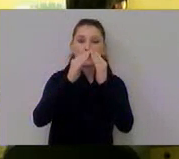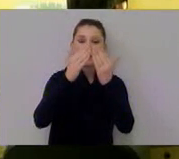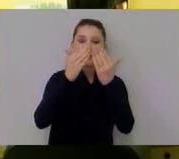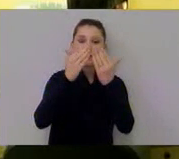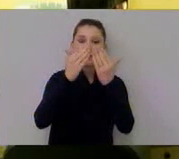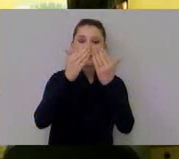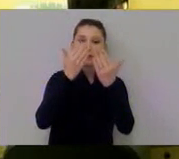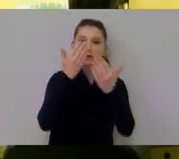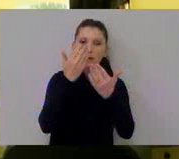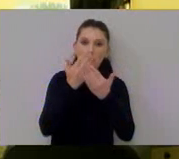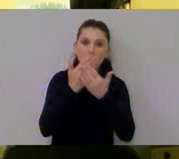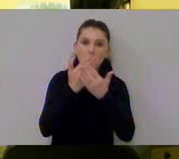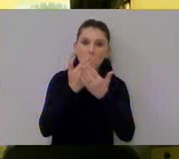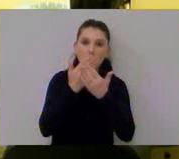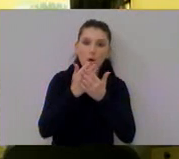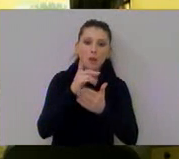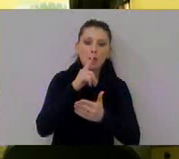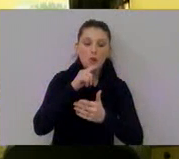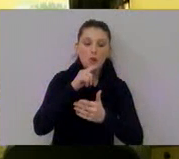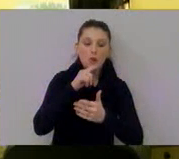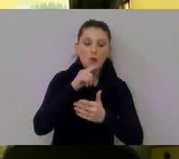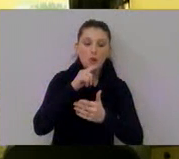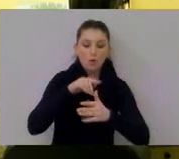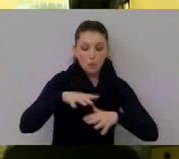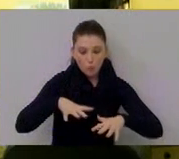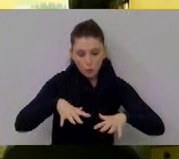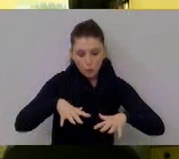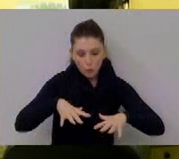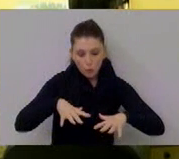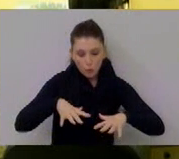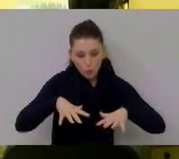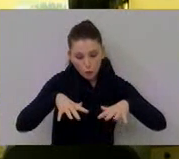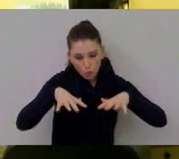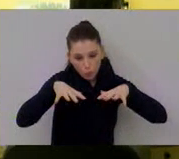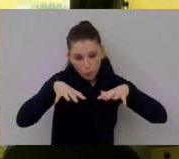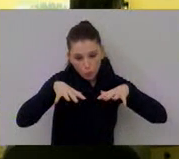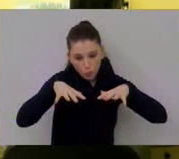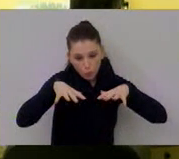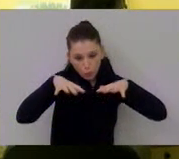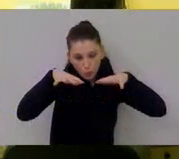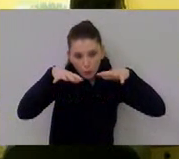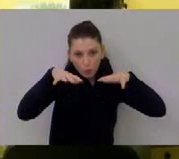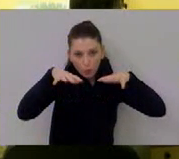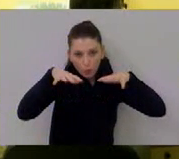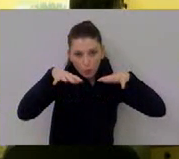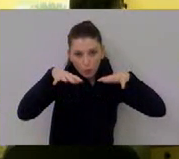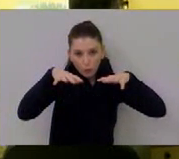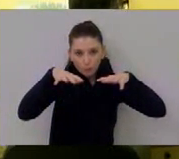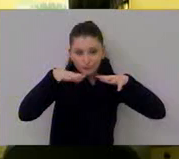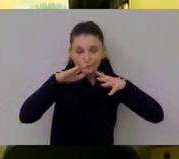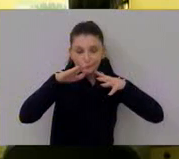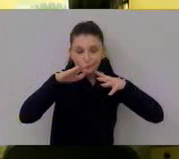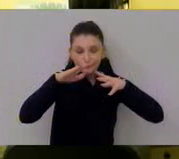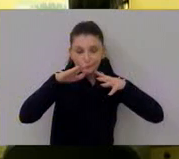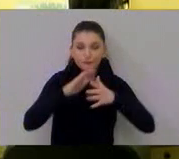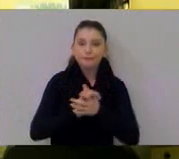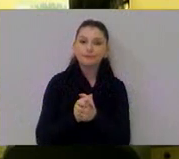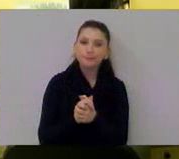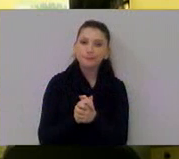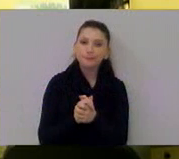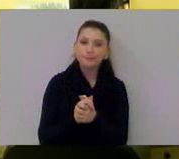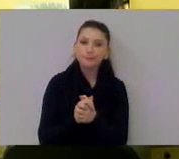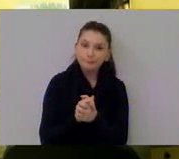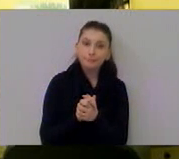bolsão, como foi feito lá no Vozocris, como